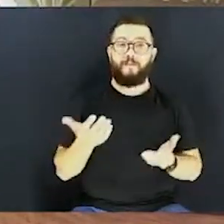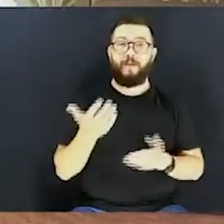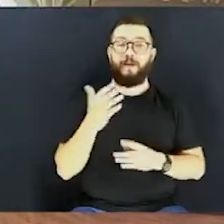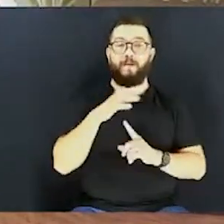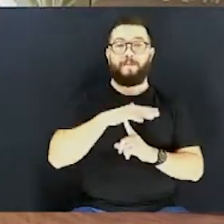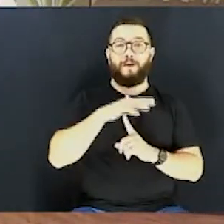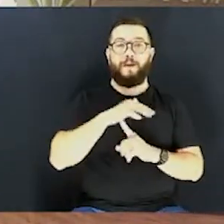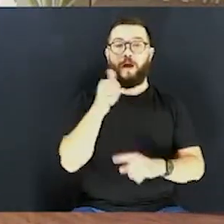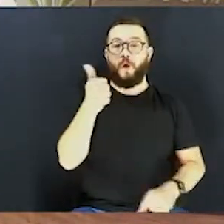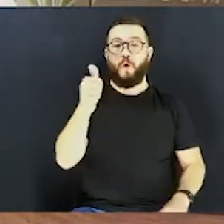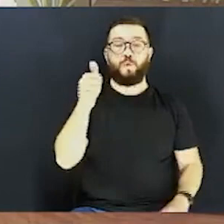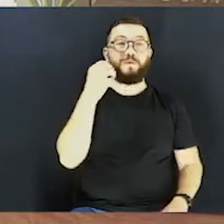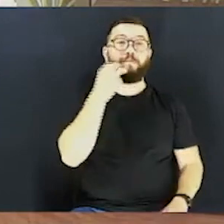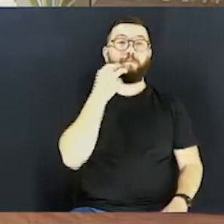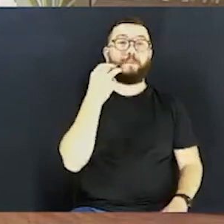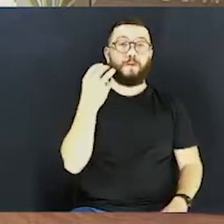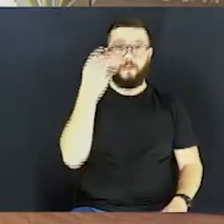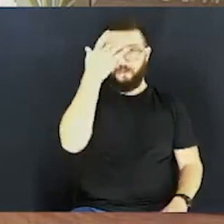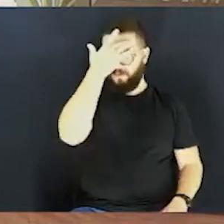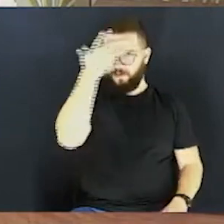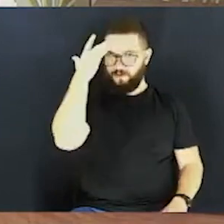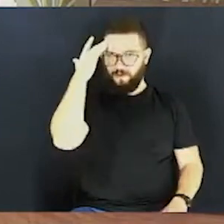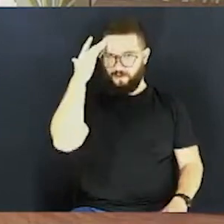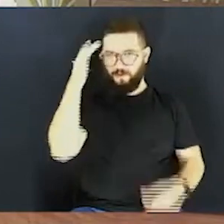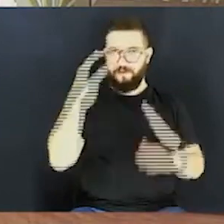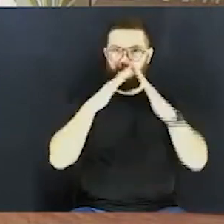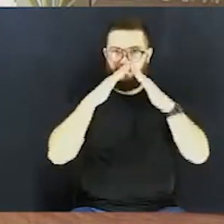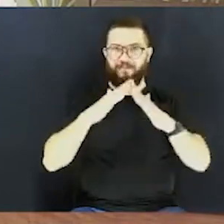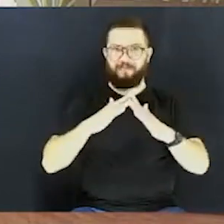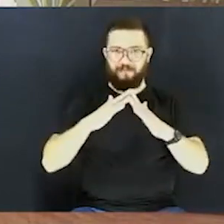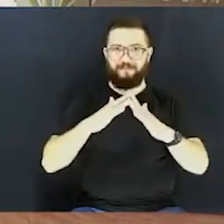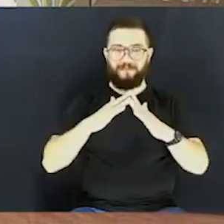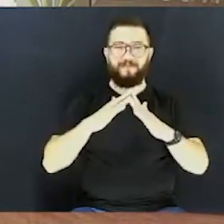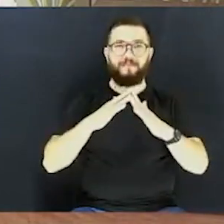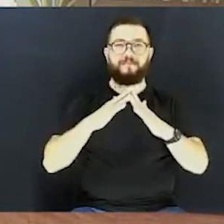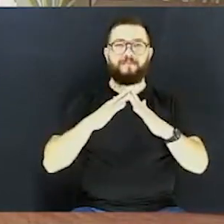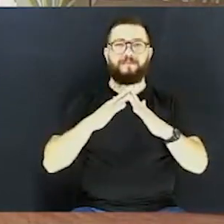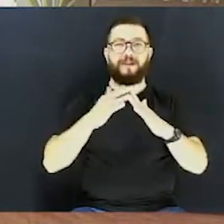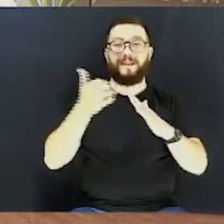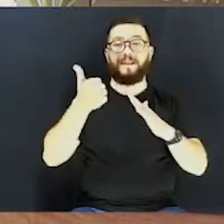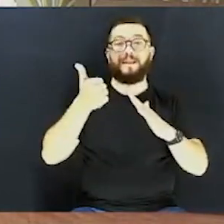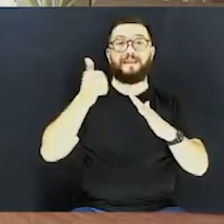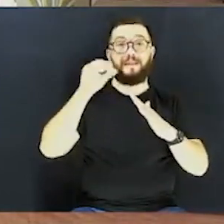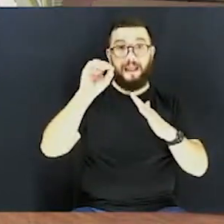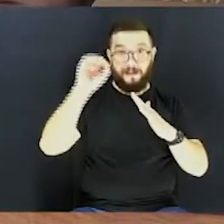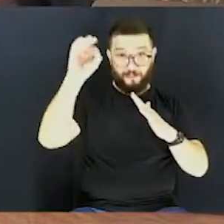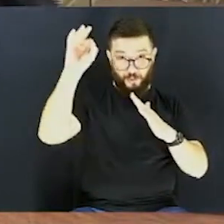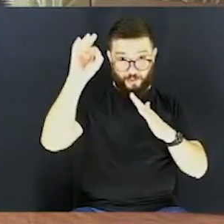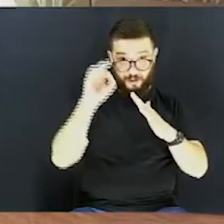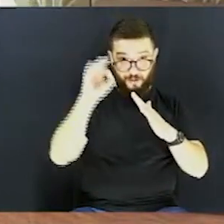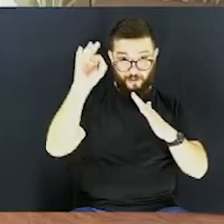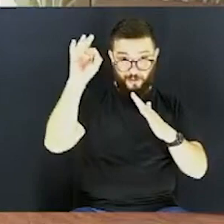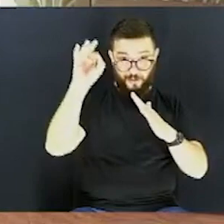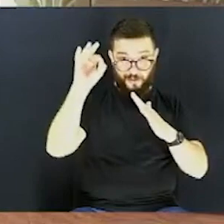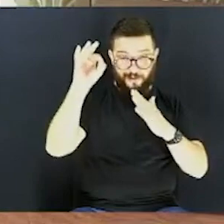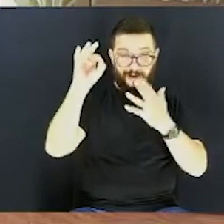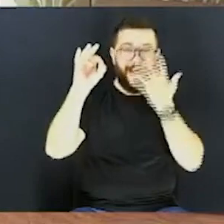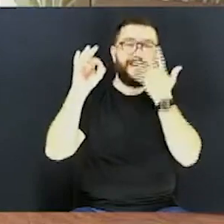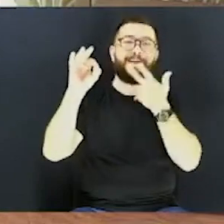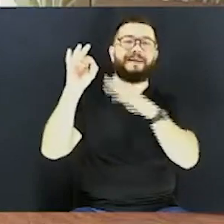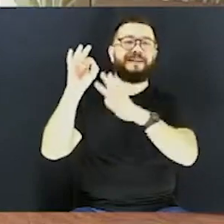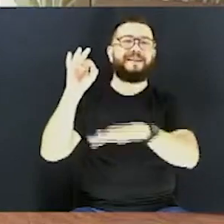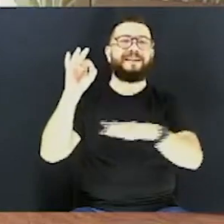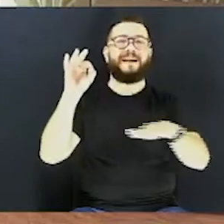aproximadamente. 10% dessa população é a população relativa à primeira infância. Portanto, trata-se